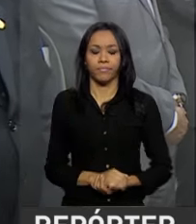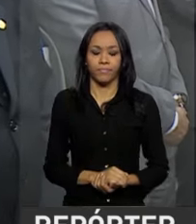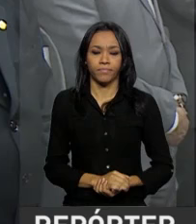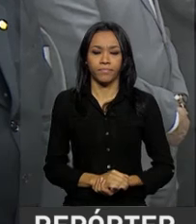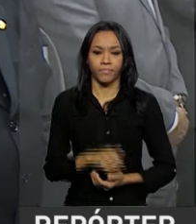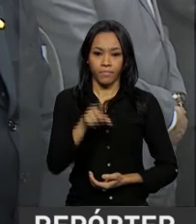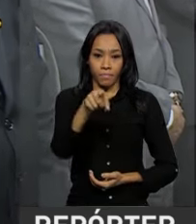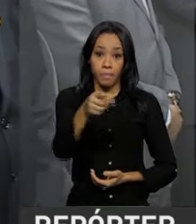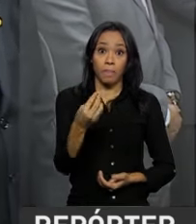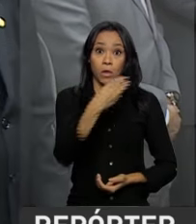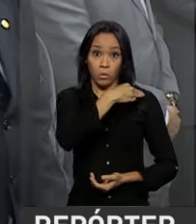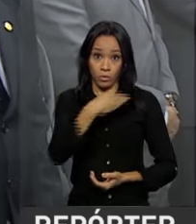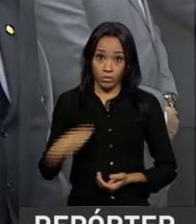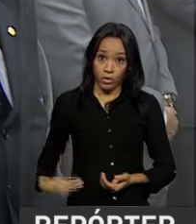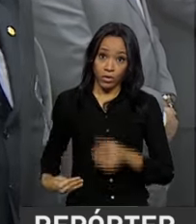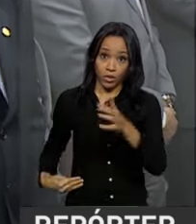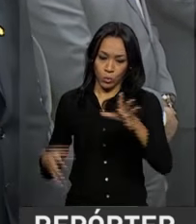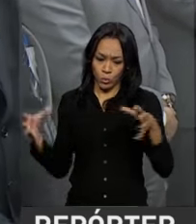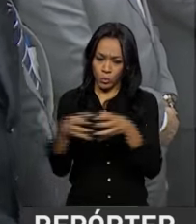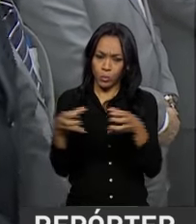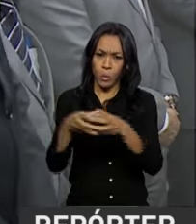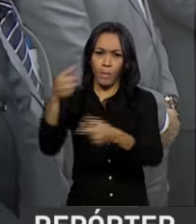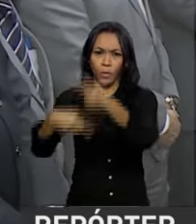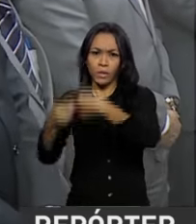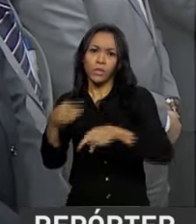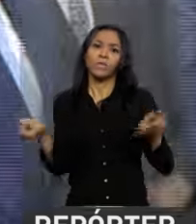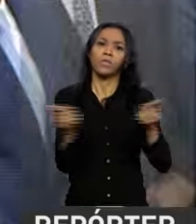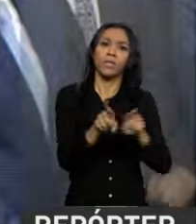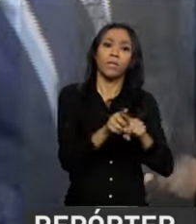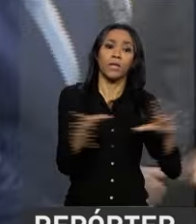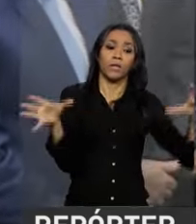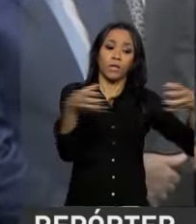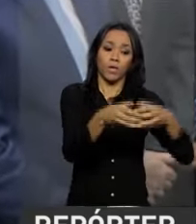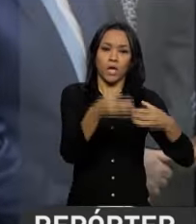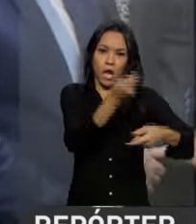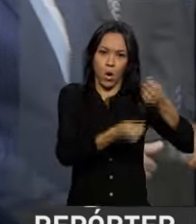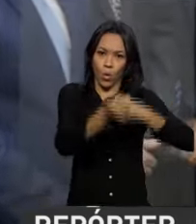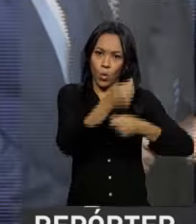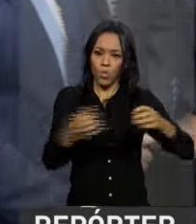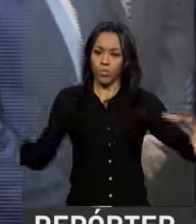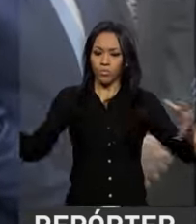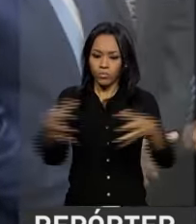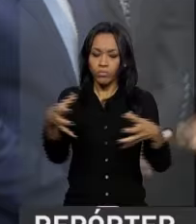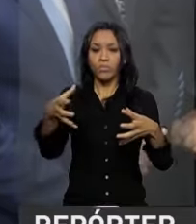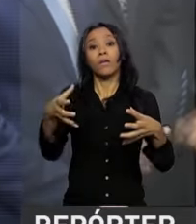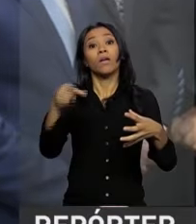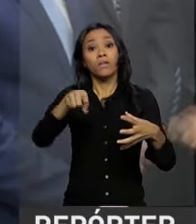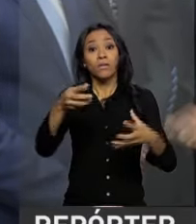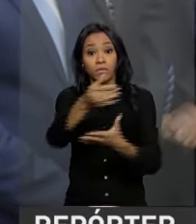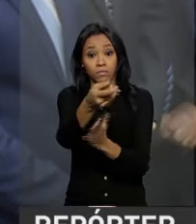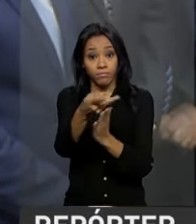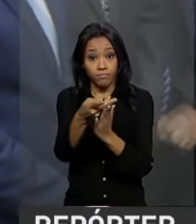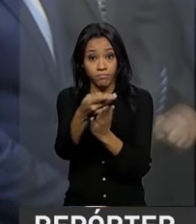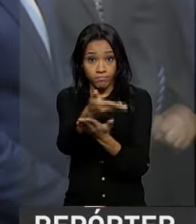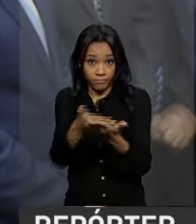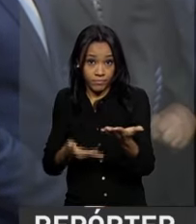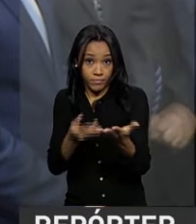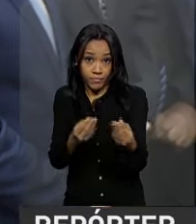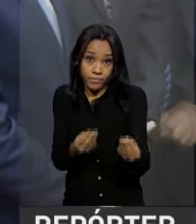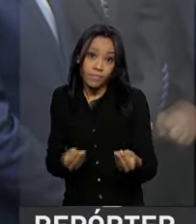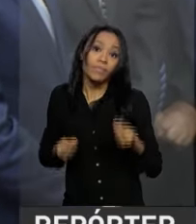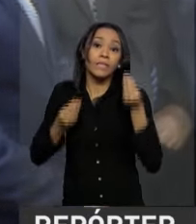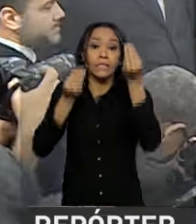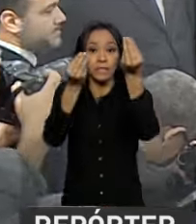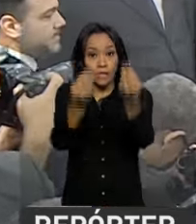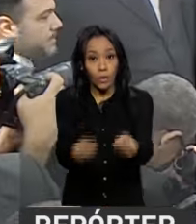Com os ministros do núcleo político e da área econômica, o presidente interino Michel Temer entregou ao presidente do Senado e do Congresso, o senador